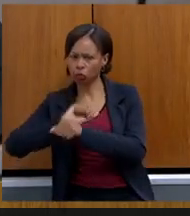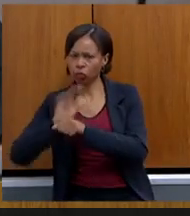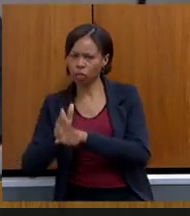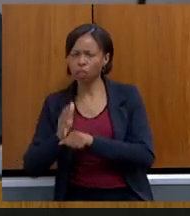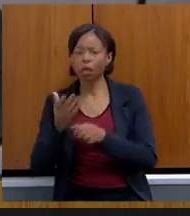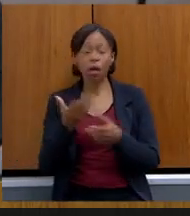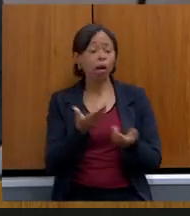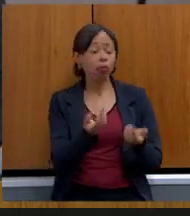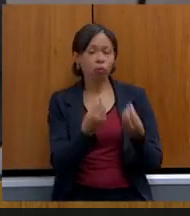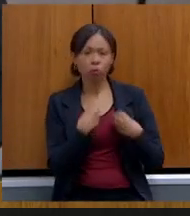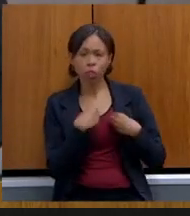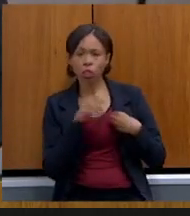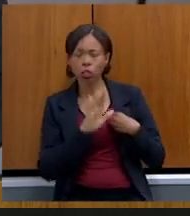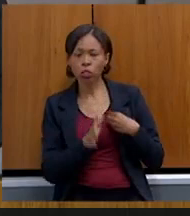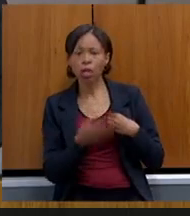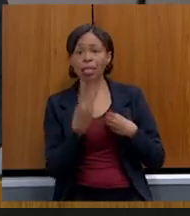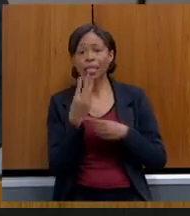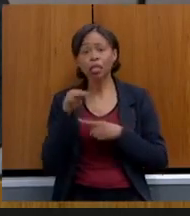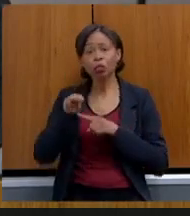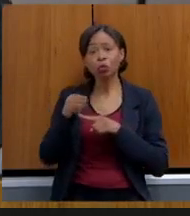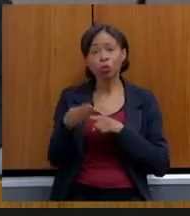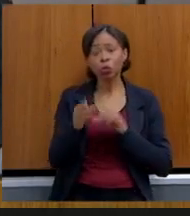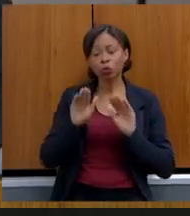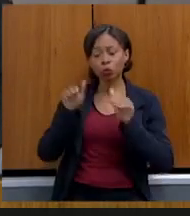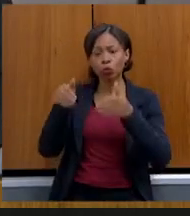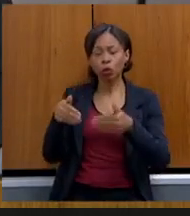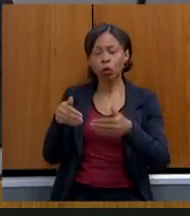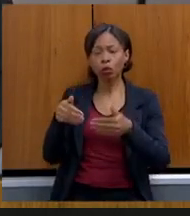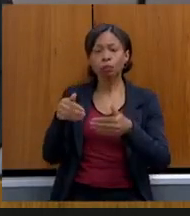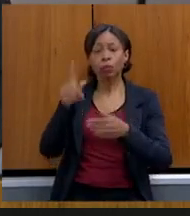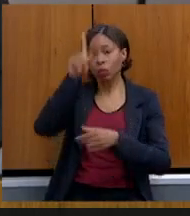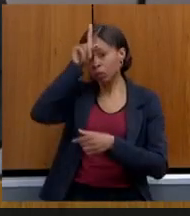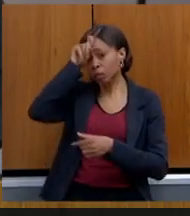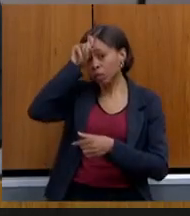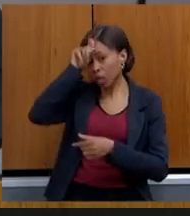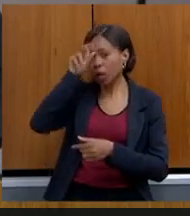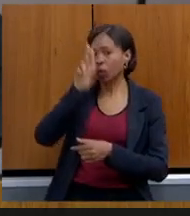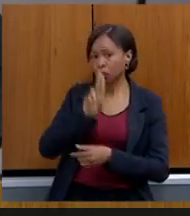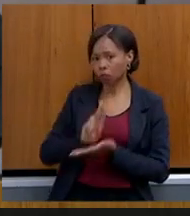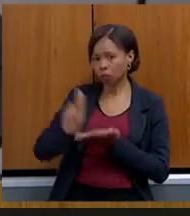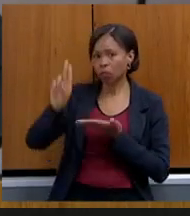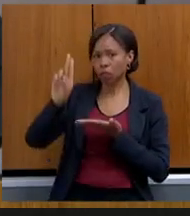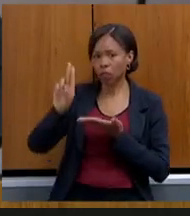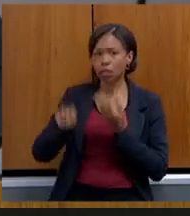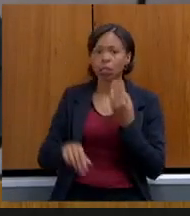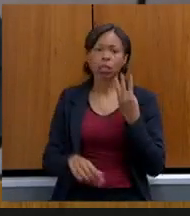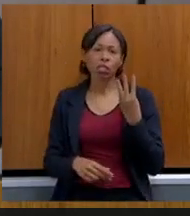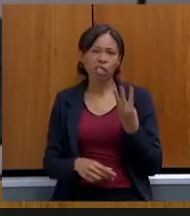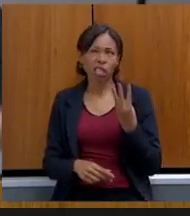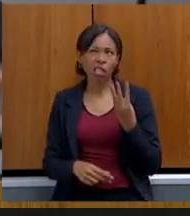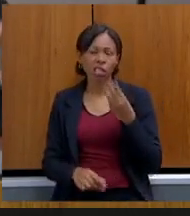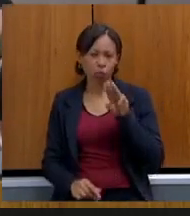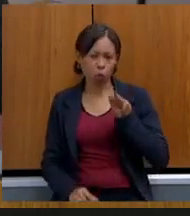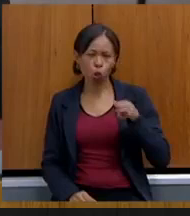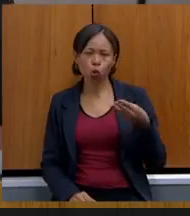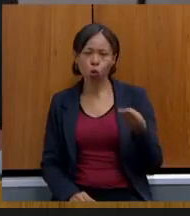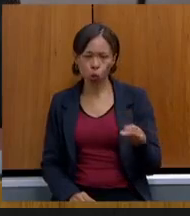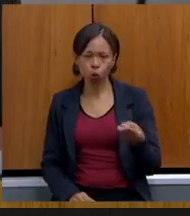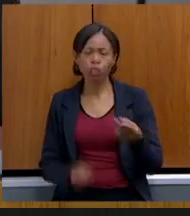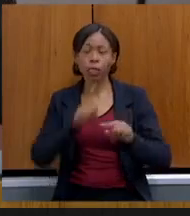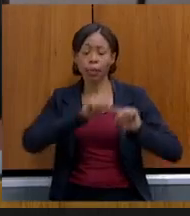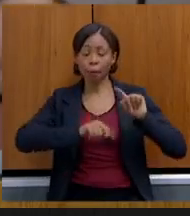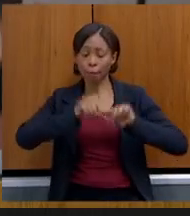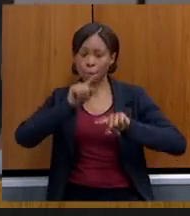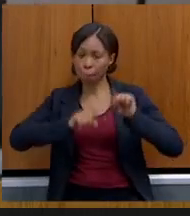são três milhões para hoje que tá Universidade desse recurso que a secretaria já repassou para unimontes 3 milhões entre equipamentos e